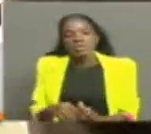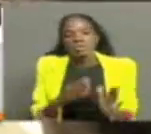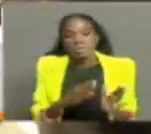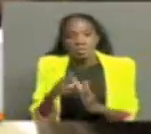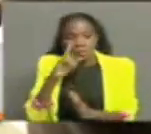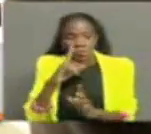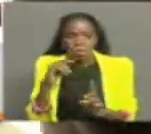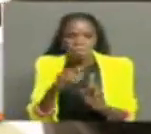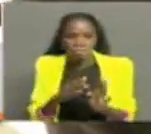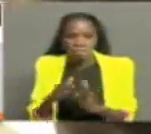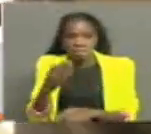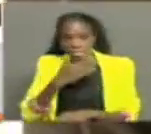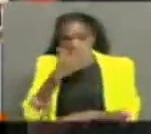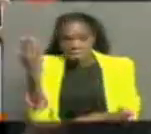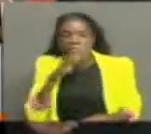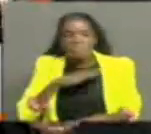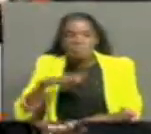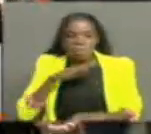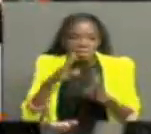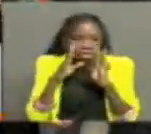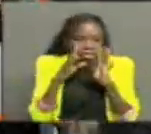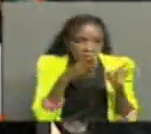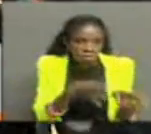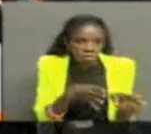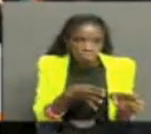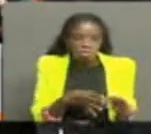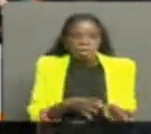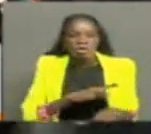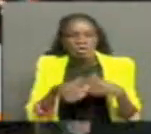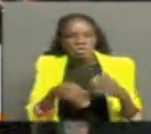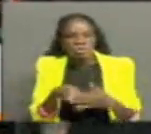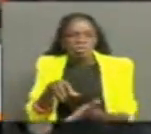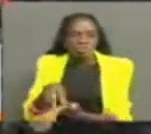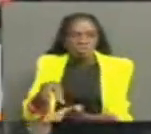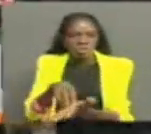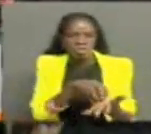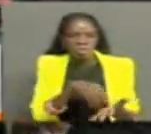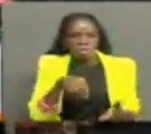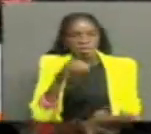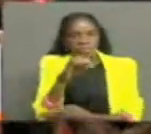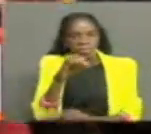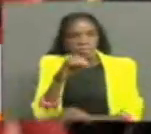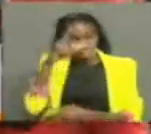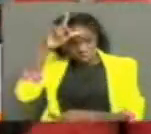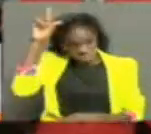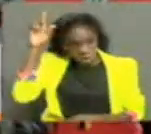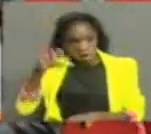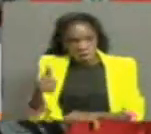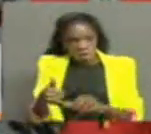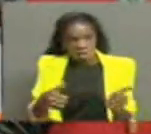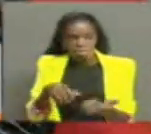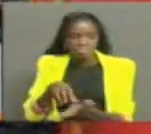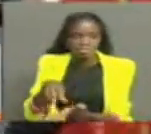apenas pelo dia dedicado à família. Em todos os distritos urbanos da província de Luanda e principais comunas,